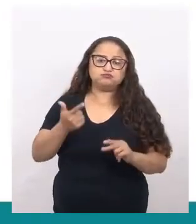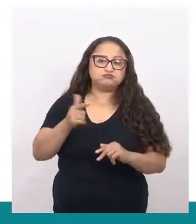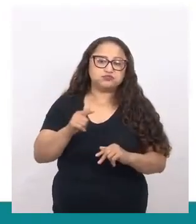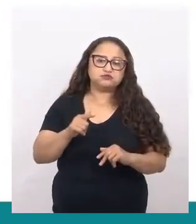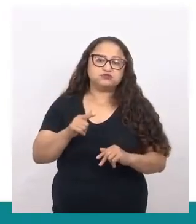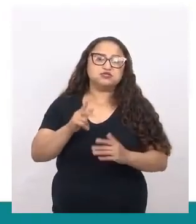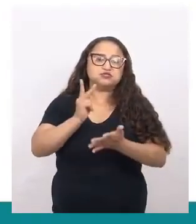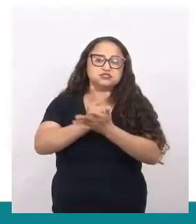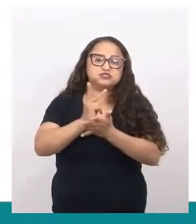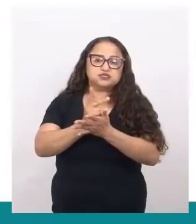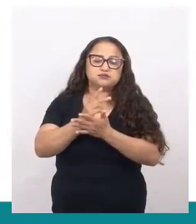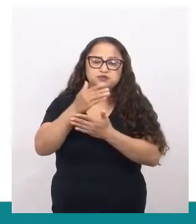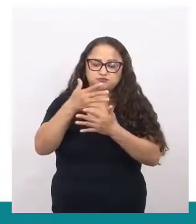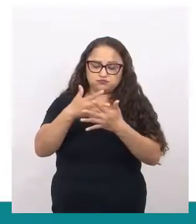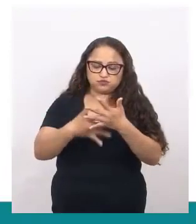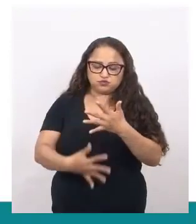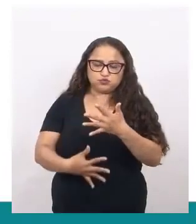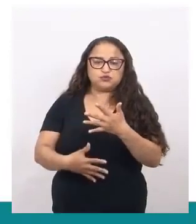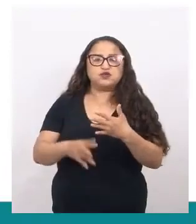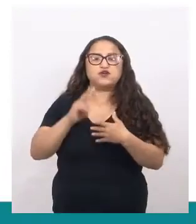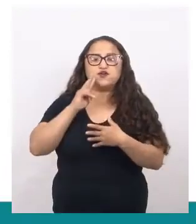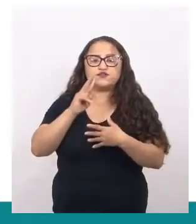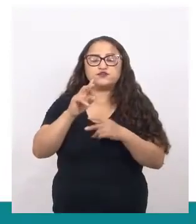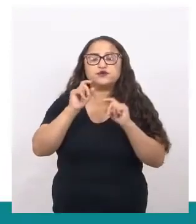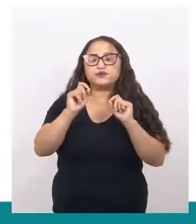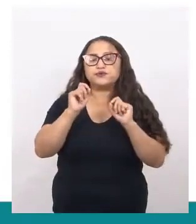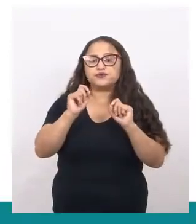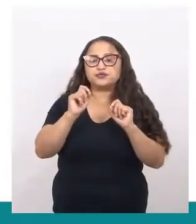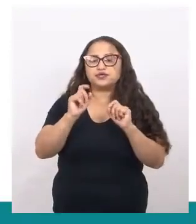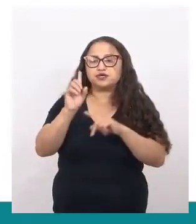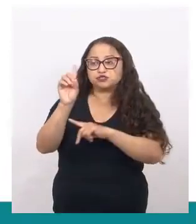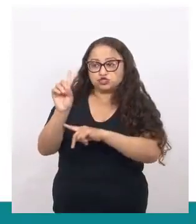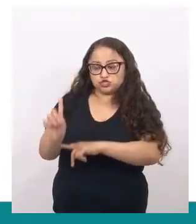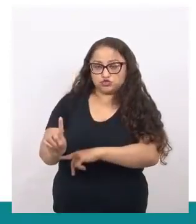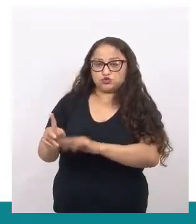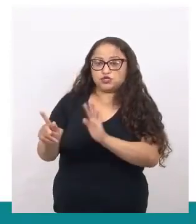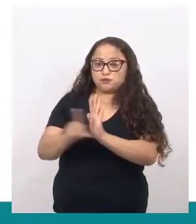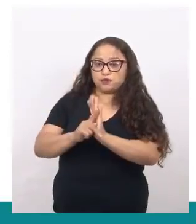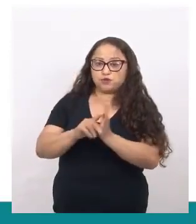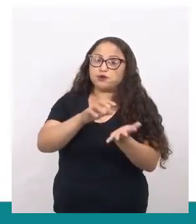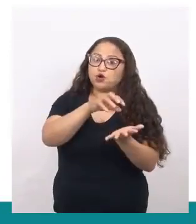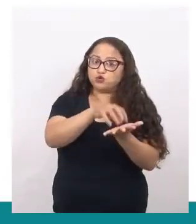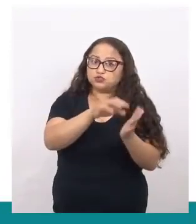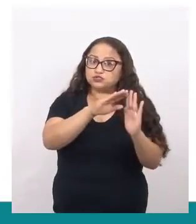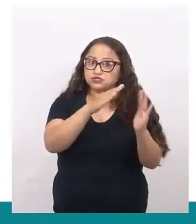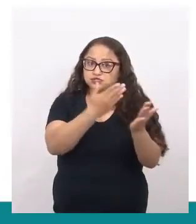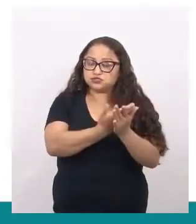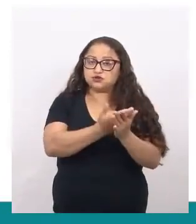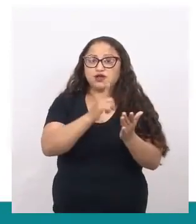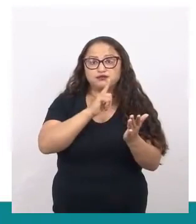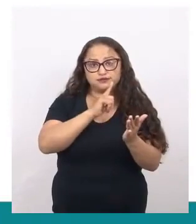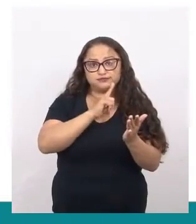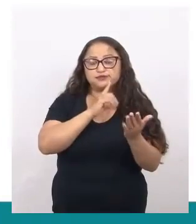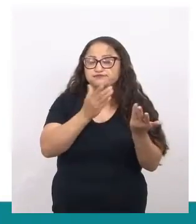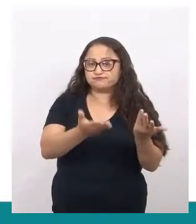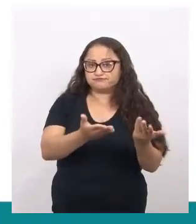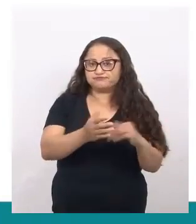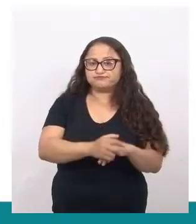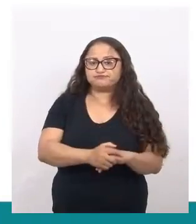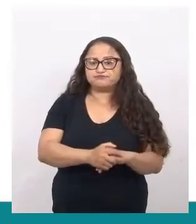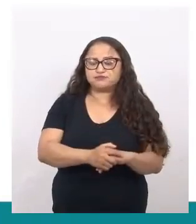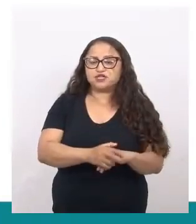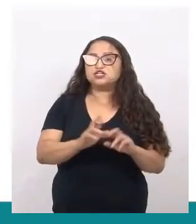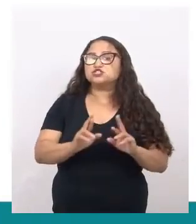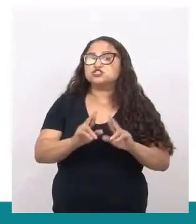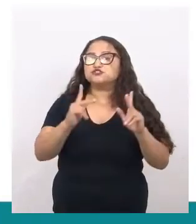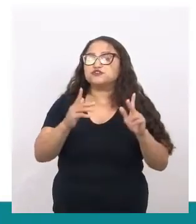rola a sede um pouco para baixo, vai aparecer para ele a diretoria dele, a unidade escolar em que ele está alocado. Diferença que vem